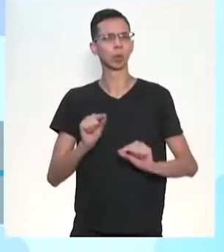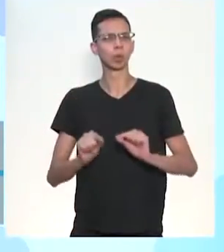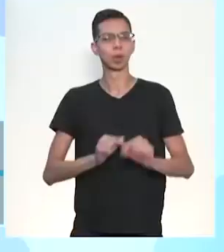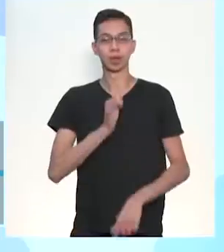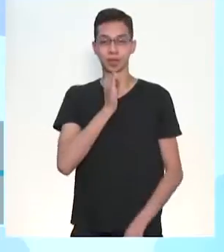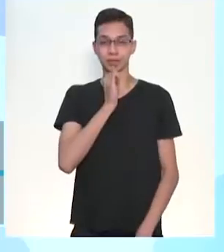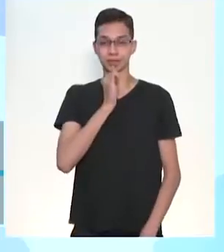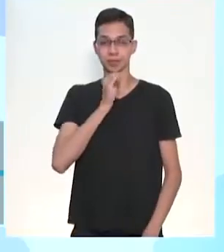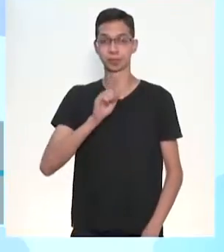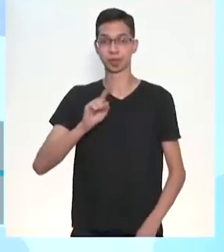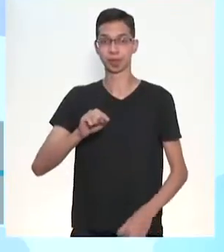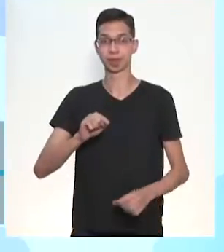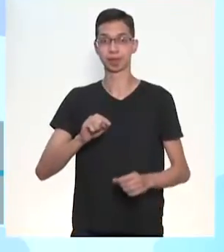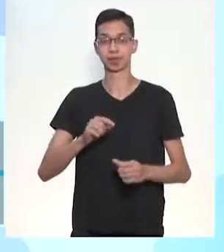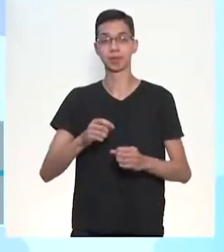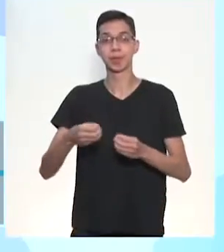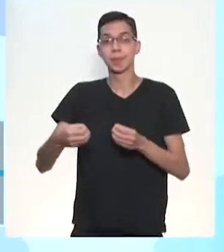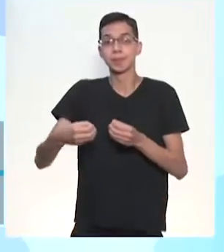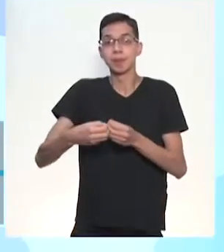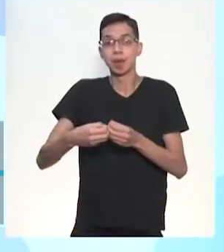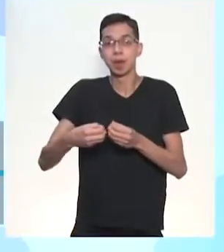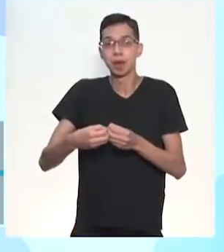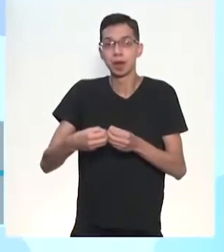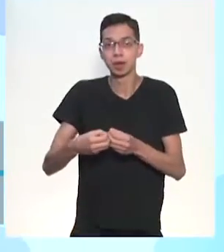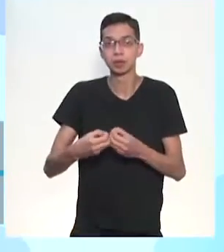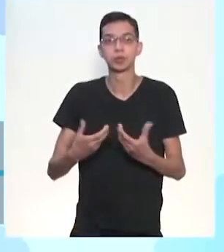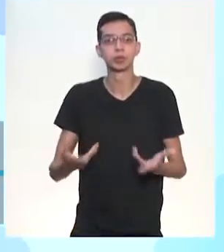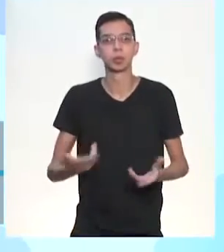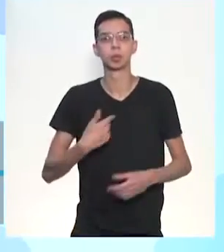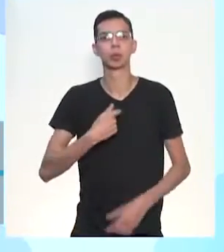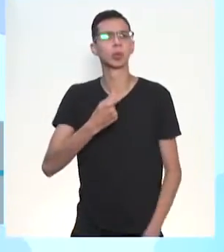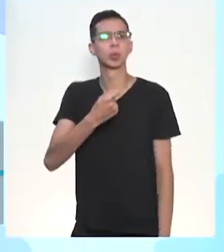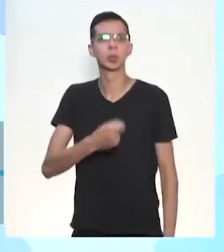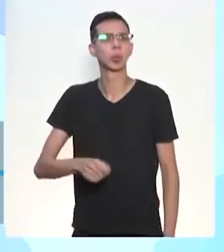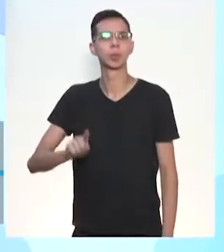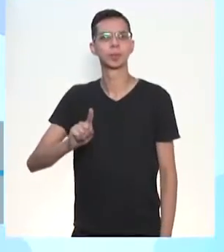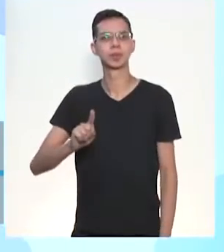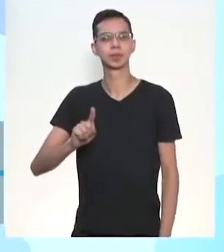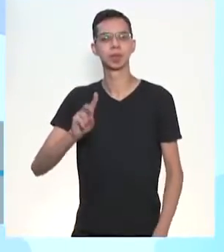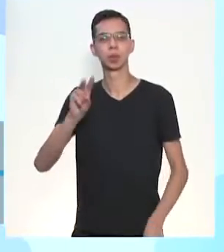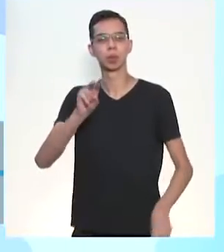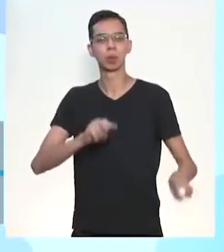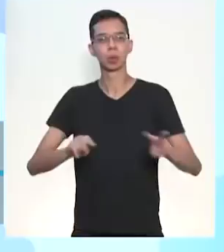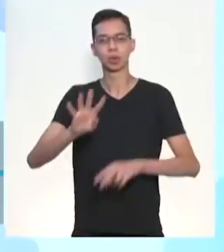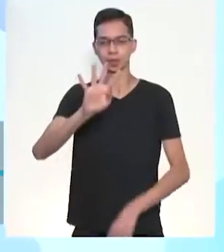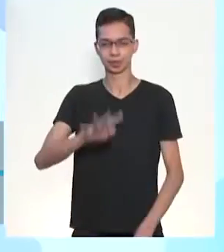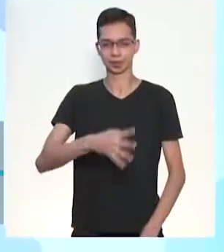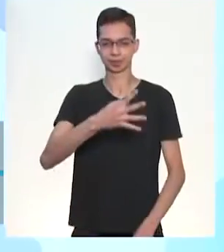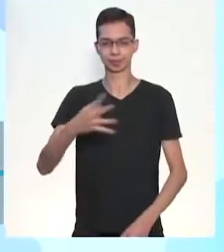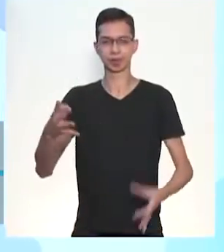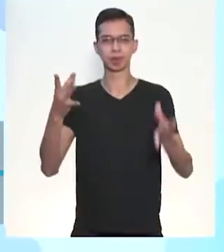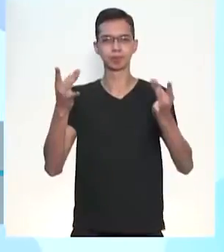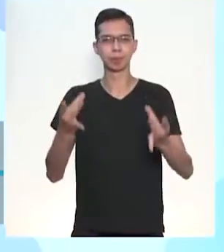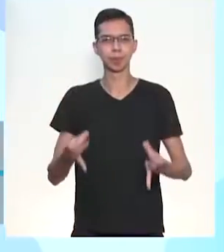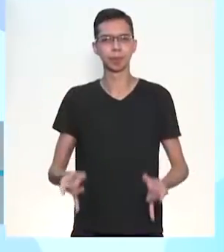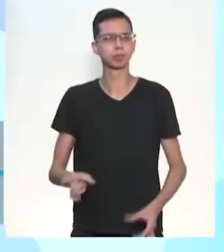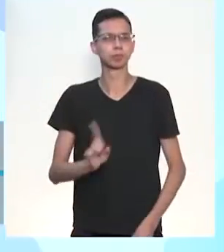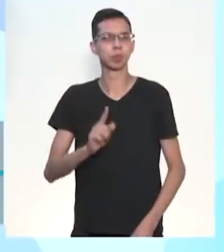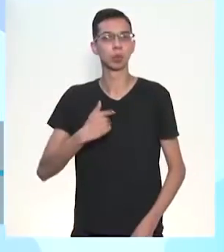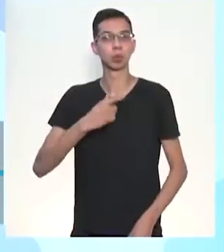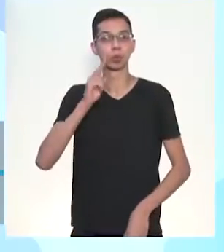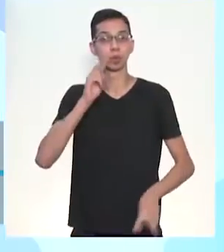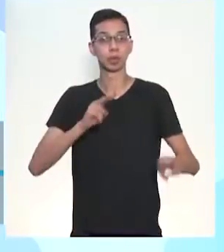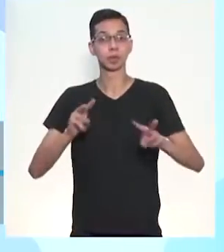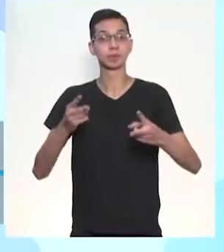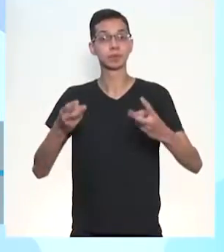a menor distância, então eu nem vou precisar ficar olhando todos os dados daquela tabela, ok? Eu vou precisar só olhar